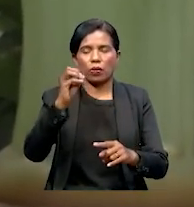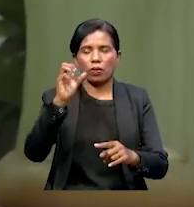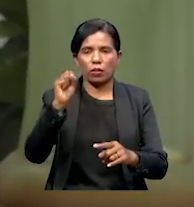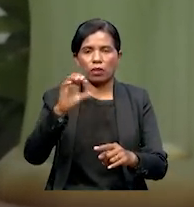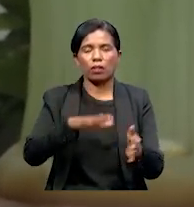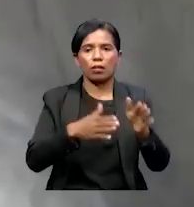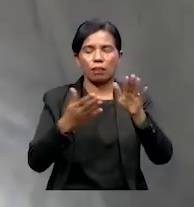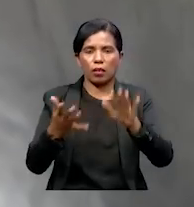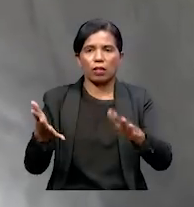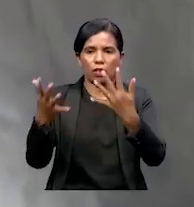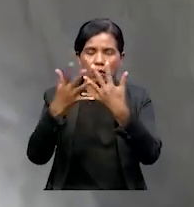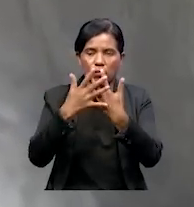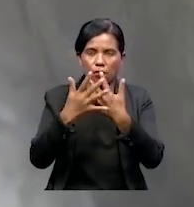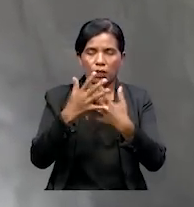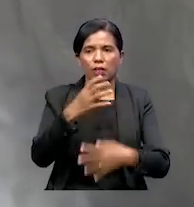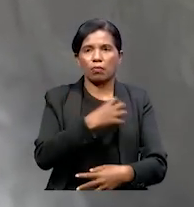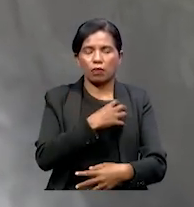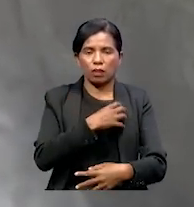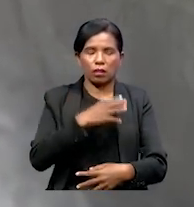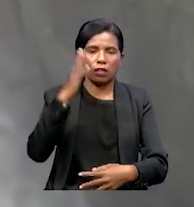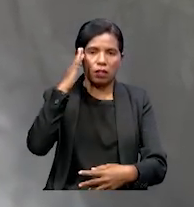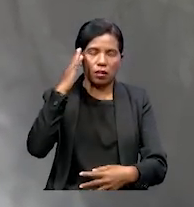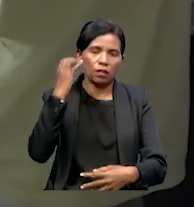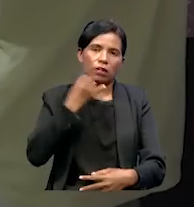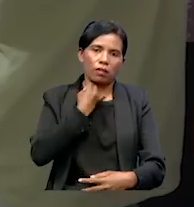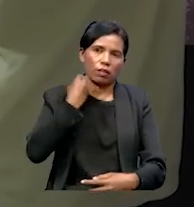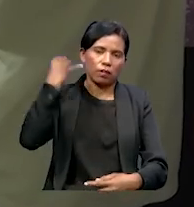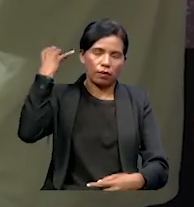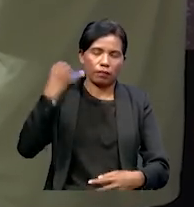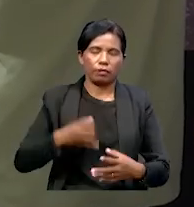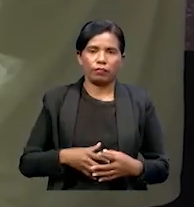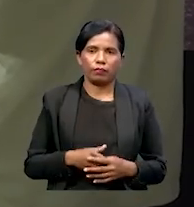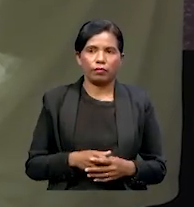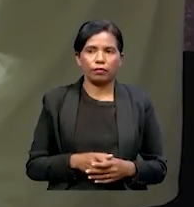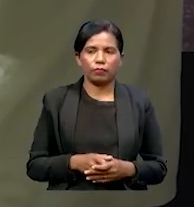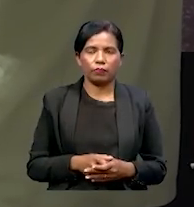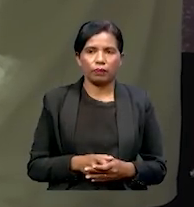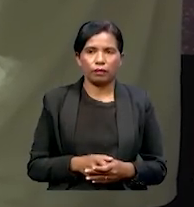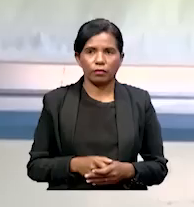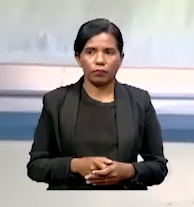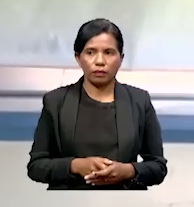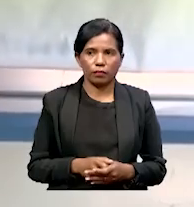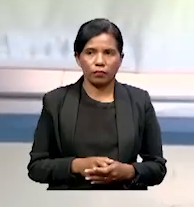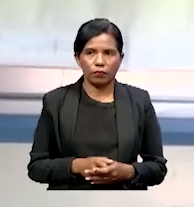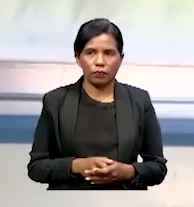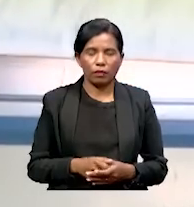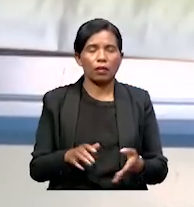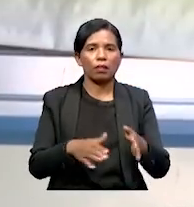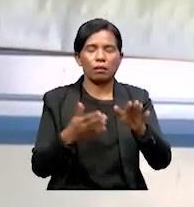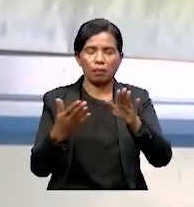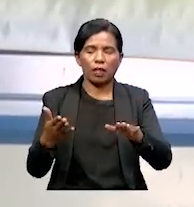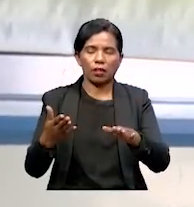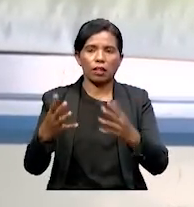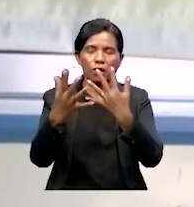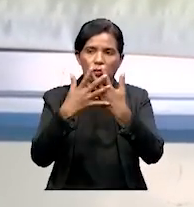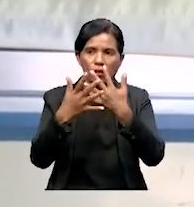e a cela detenção, nebe desconfia ho Taraan. Ele mate se alara. E se alara, mas é uma matriz